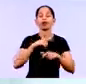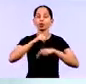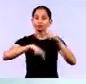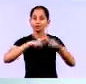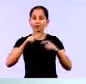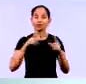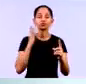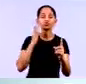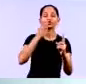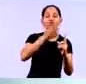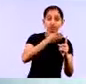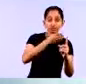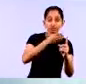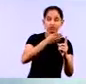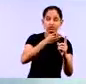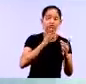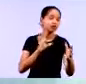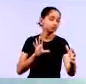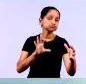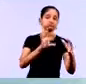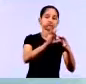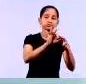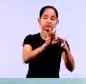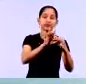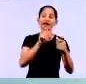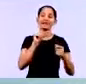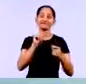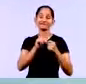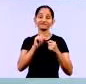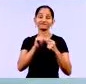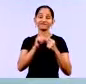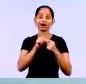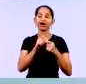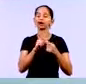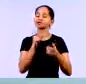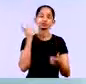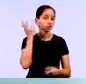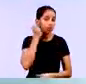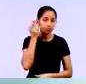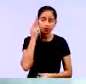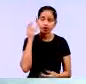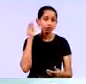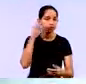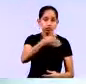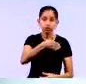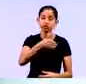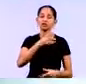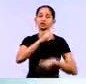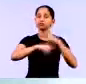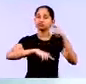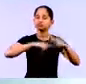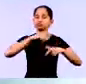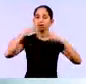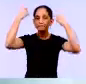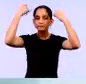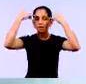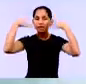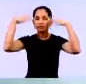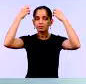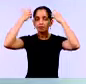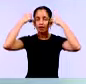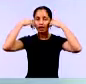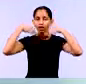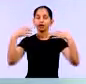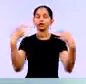que é aquela mão de obra que está diretamente aplicada ali na fábrica, no chão da fábrica, da organização